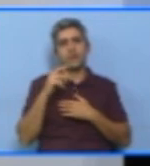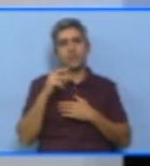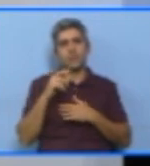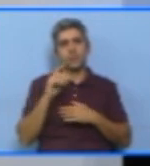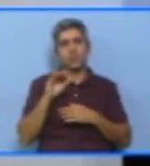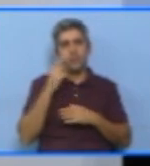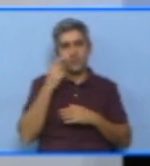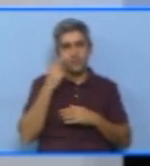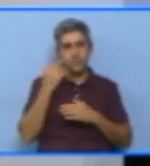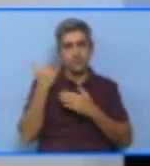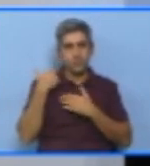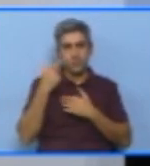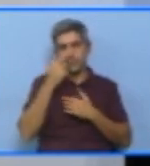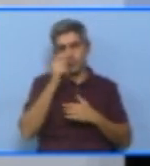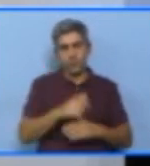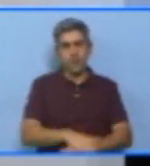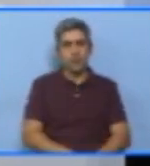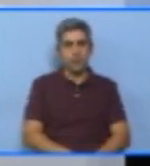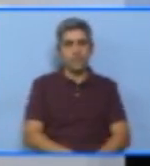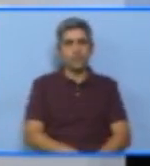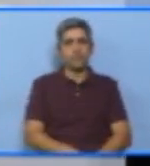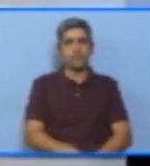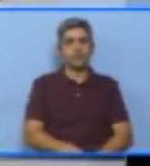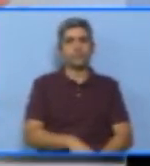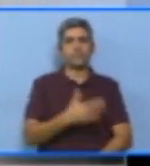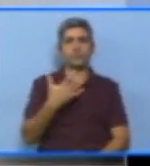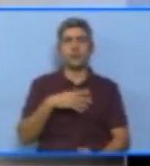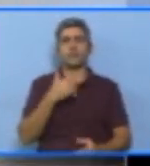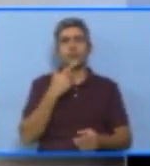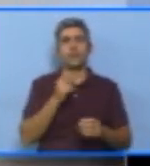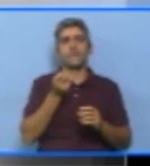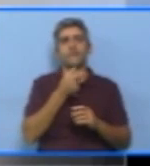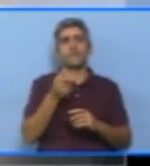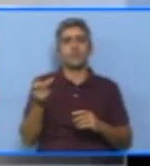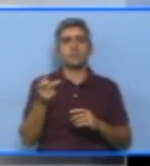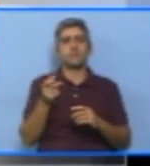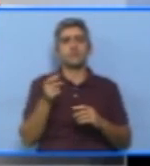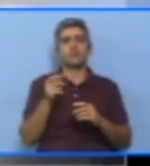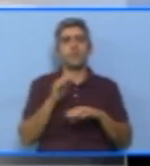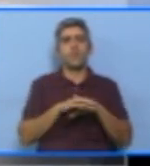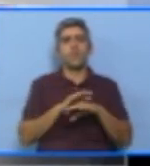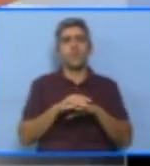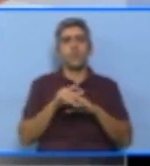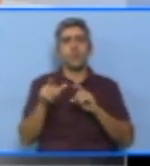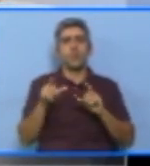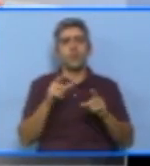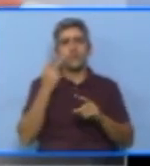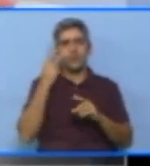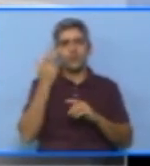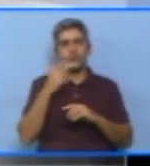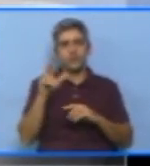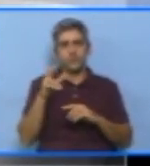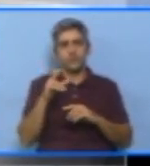a atenção para a responsabilidade pessoal. Ou seja, aquela frase da culpabilidade de viver